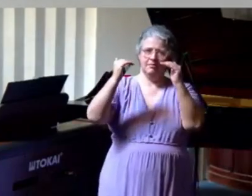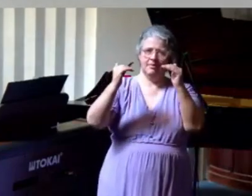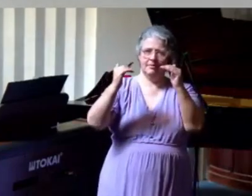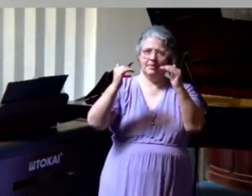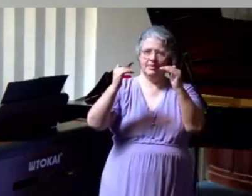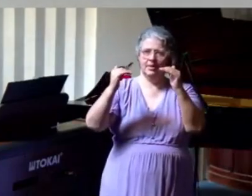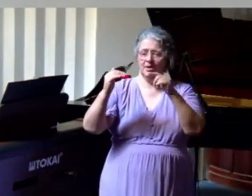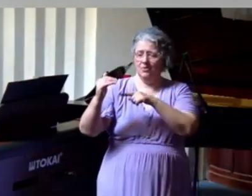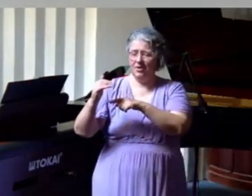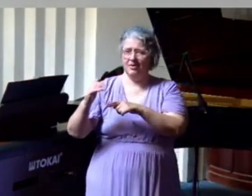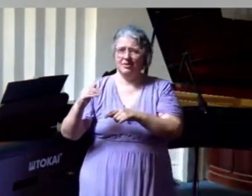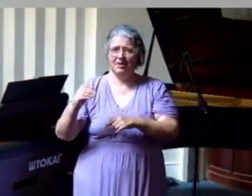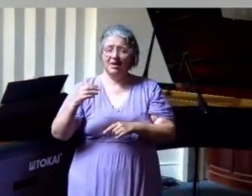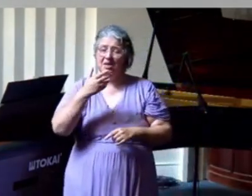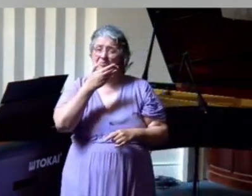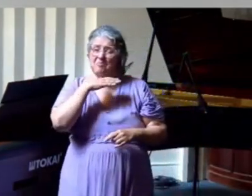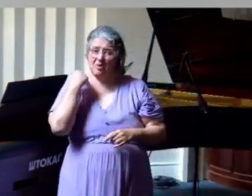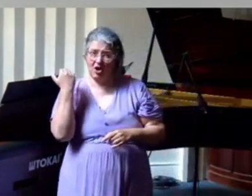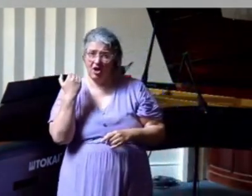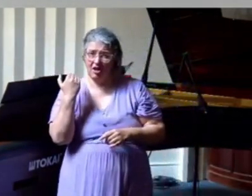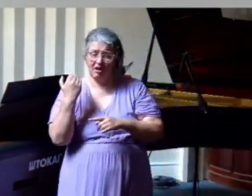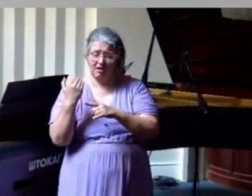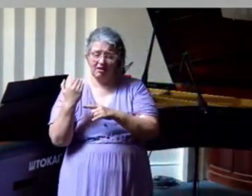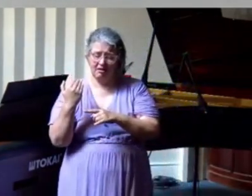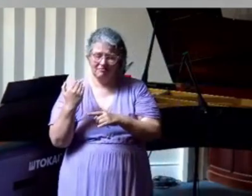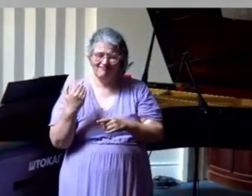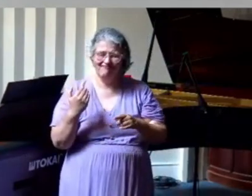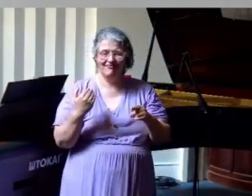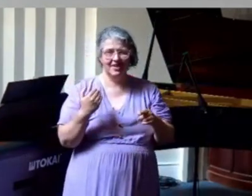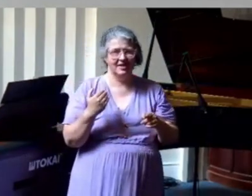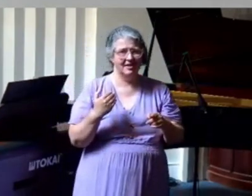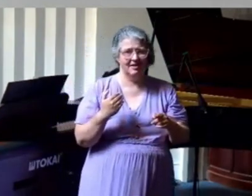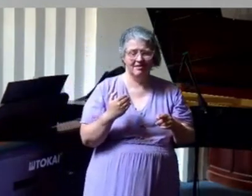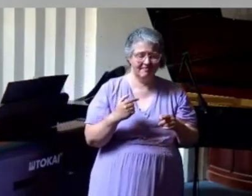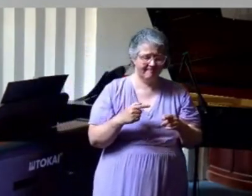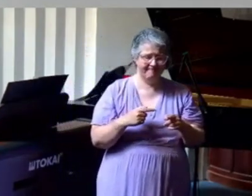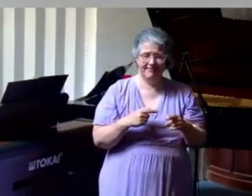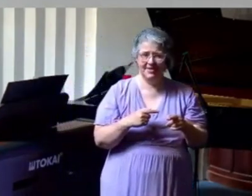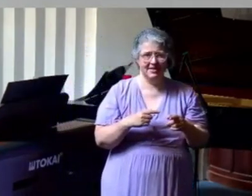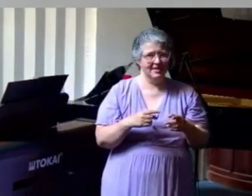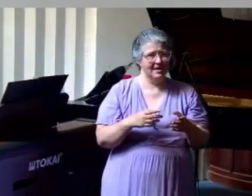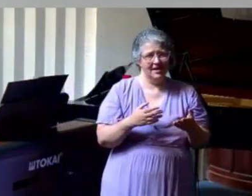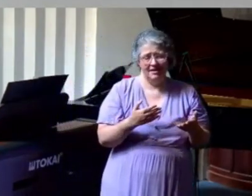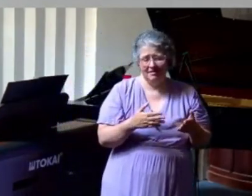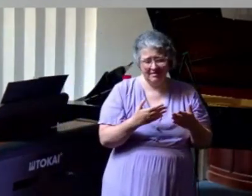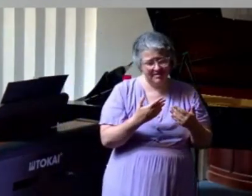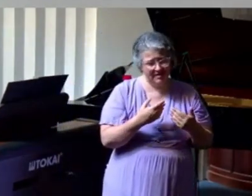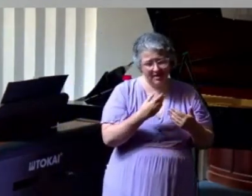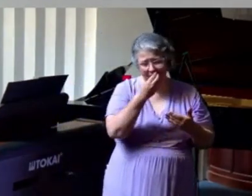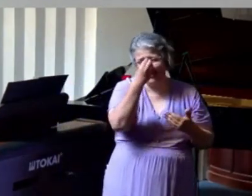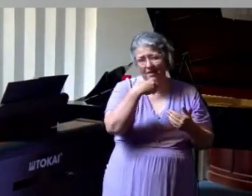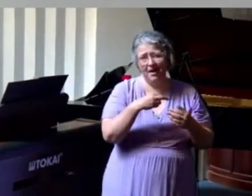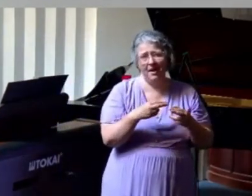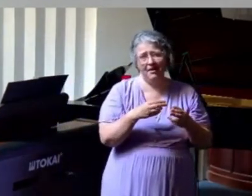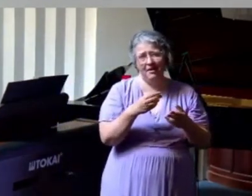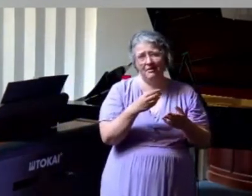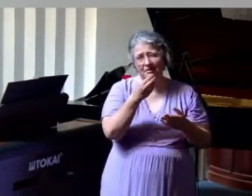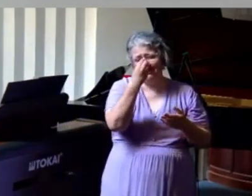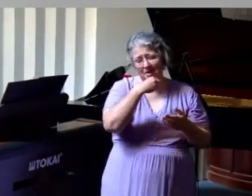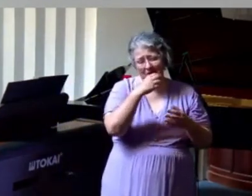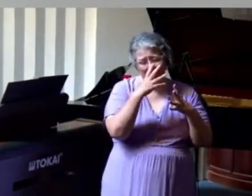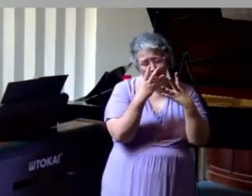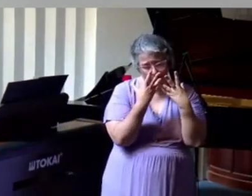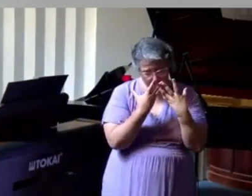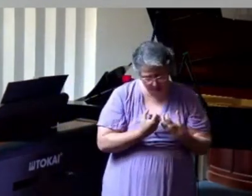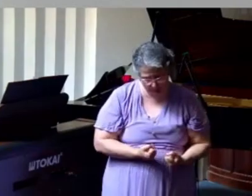estiver ali dizendo, vamos para a igreja, vamos ler as escrituras, agora é a hora de orar. E se um dia essa pessoa